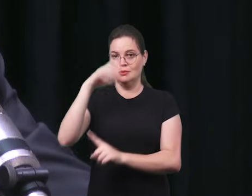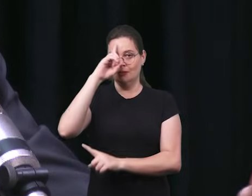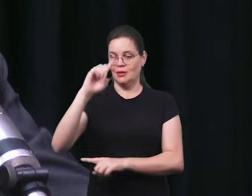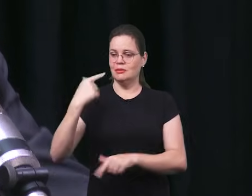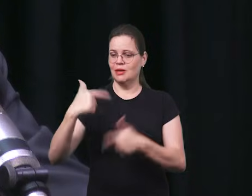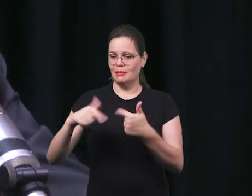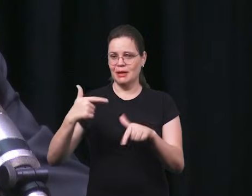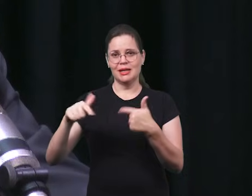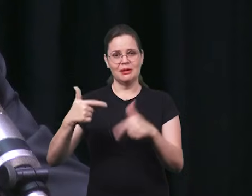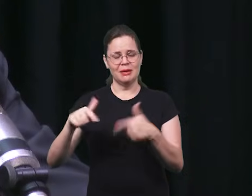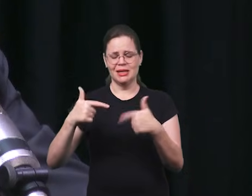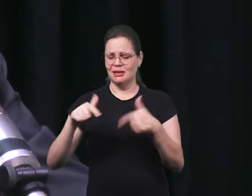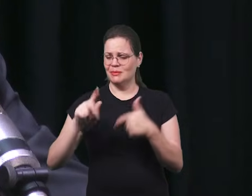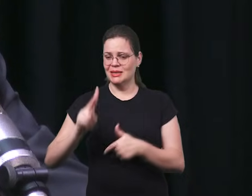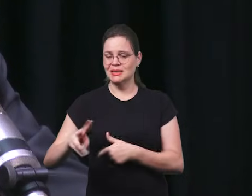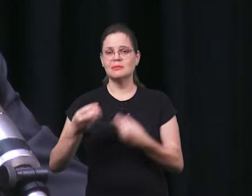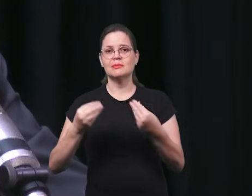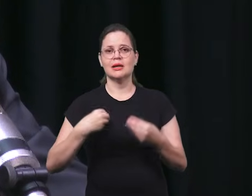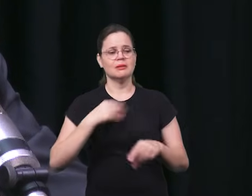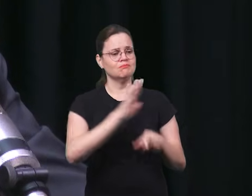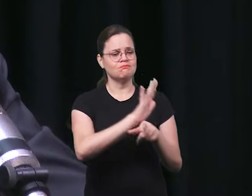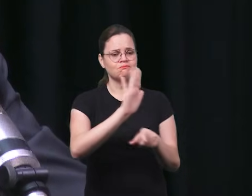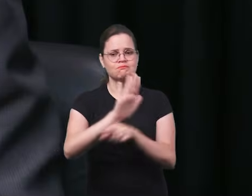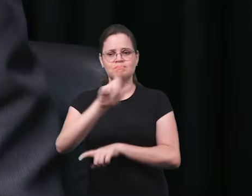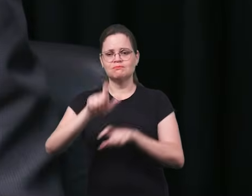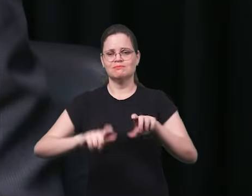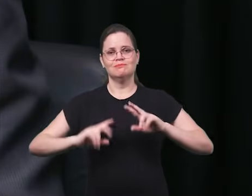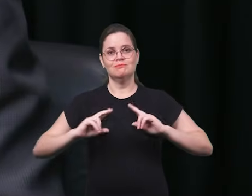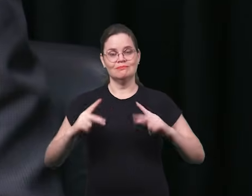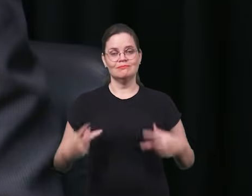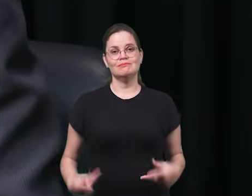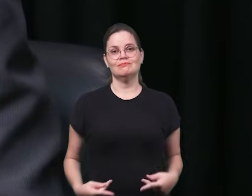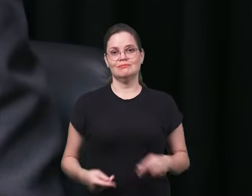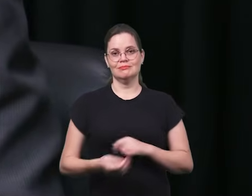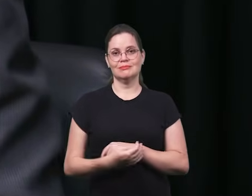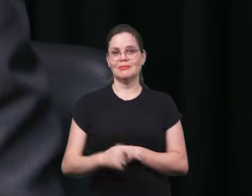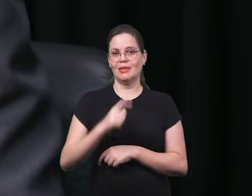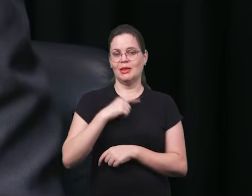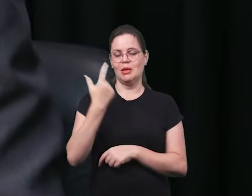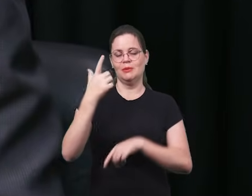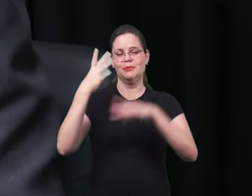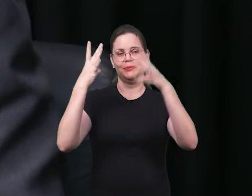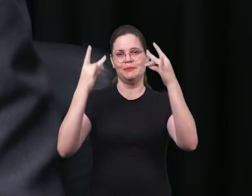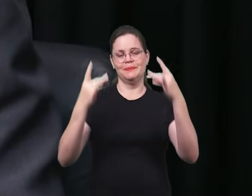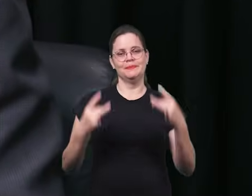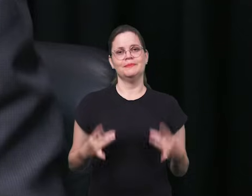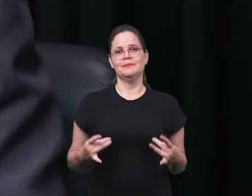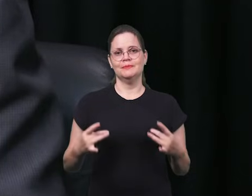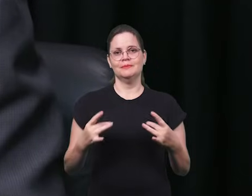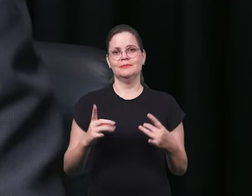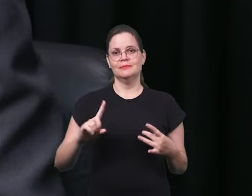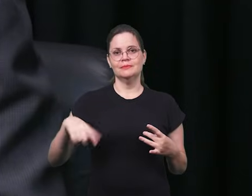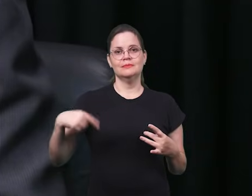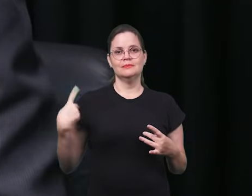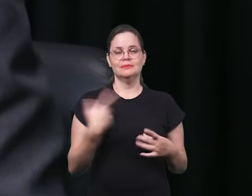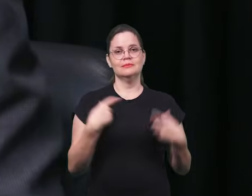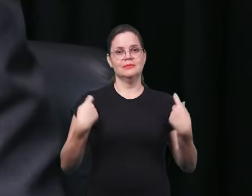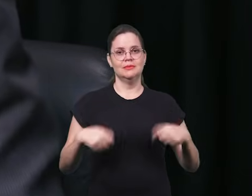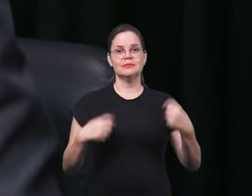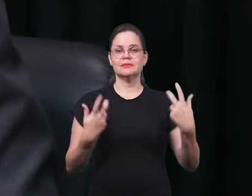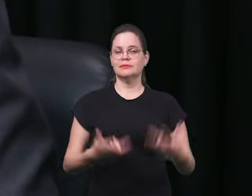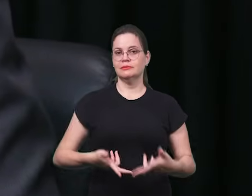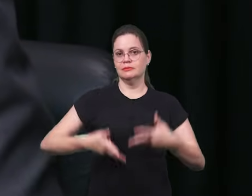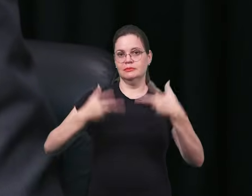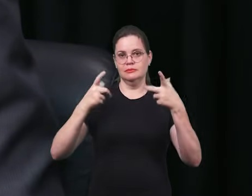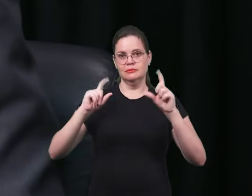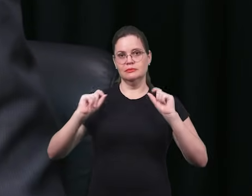trabalhando pelo homem, em favor do homem. Isso. Há um detalhe que é preciso que nós observemos, é o